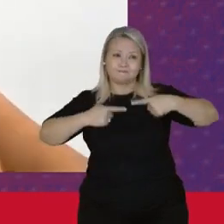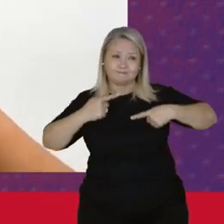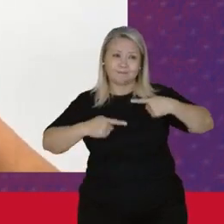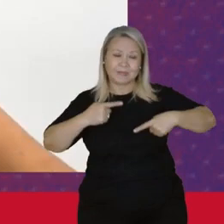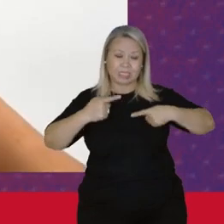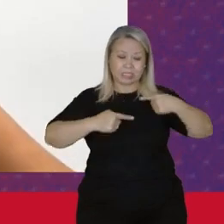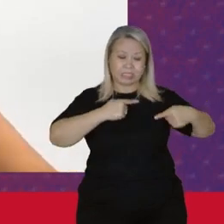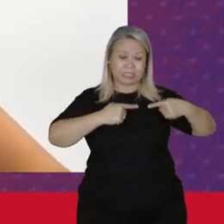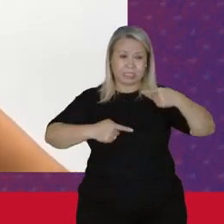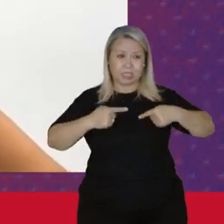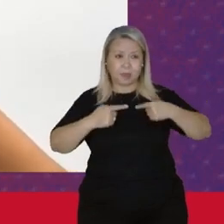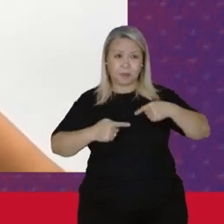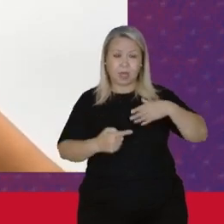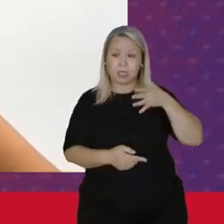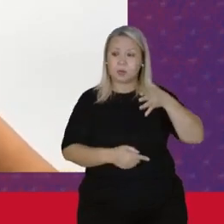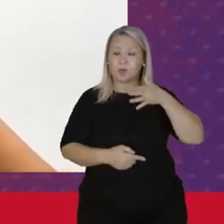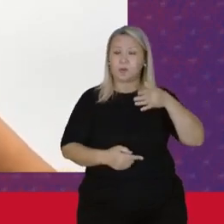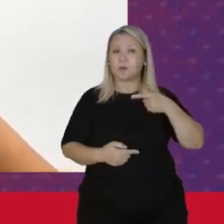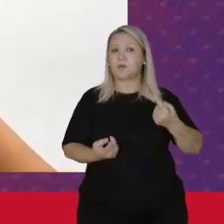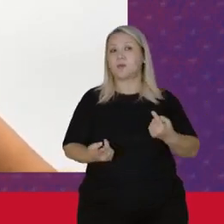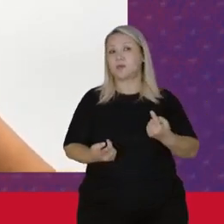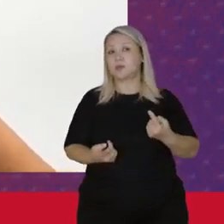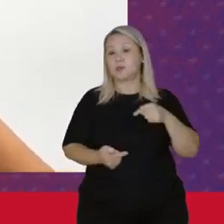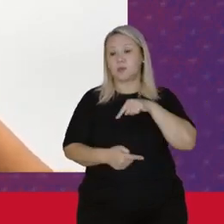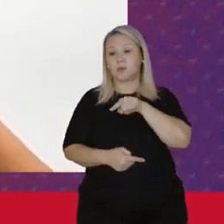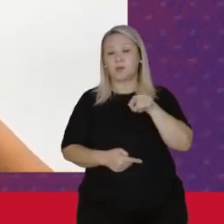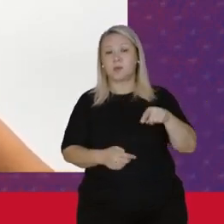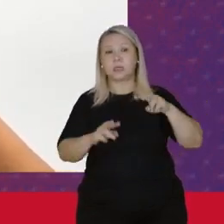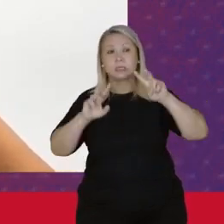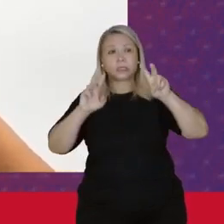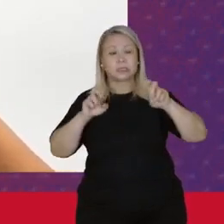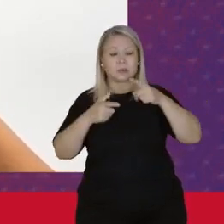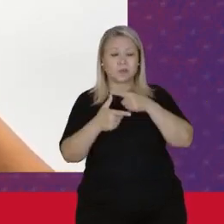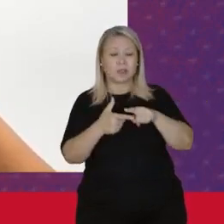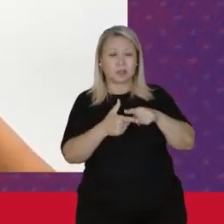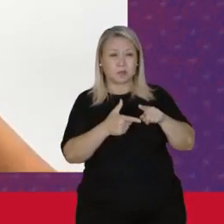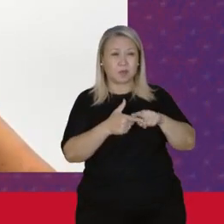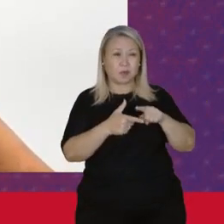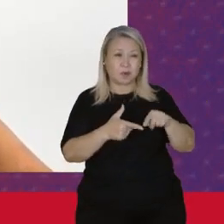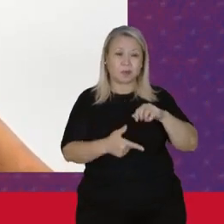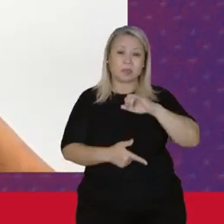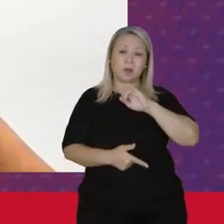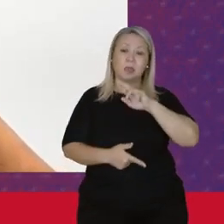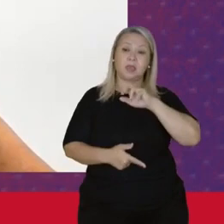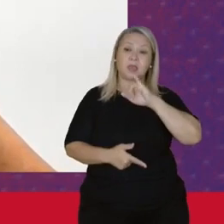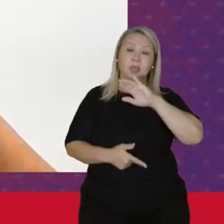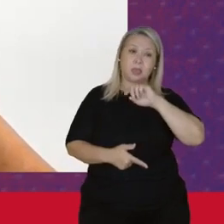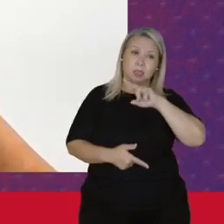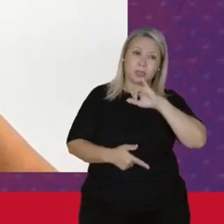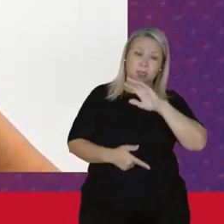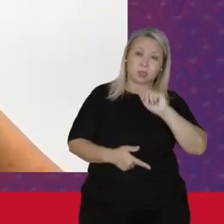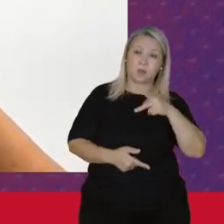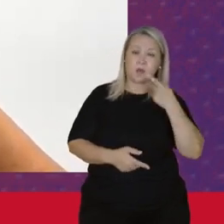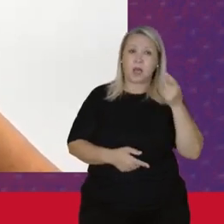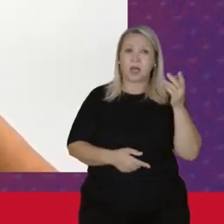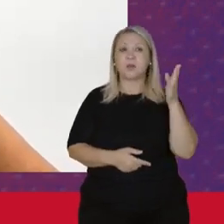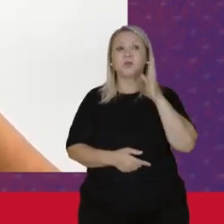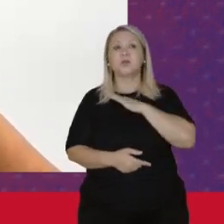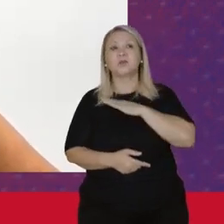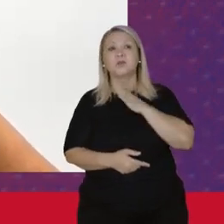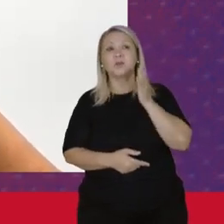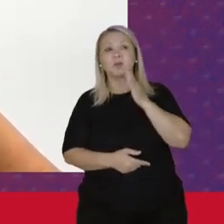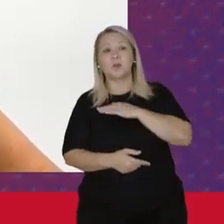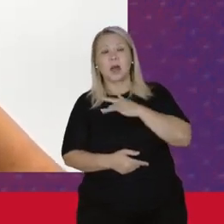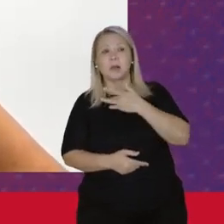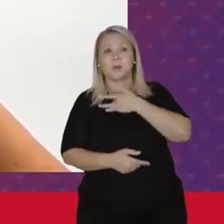em confronto com essas questões que a Iridiane muito bem nos traz, né, dos males para a saúde, não só isso, mas